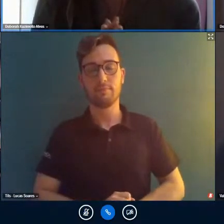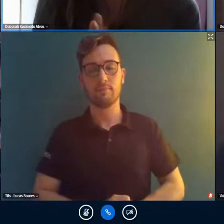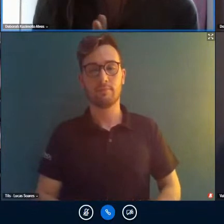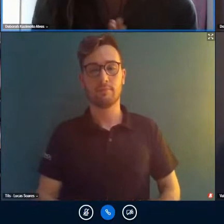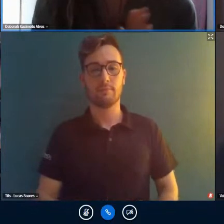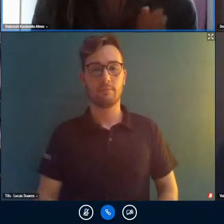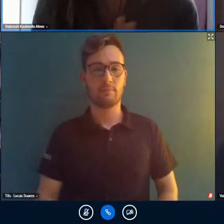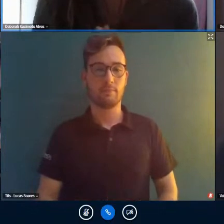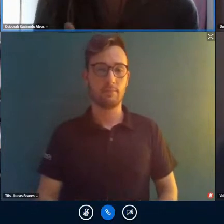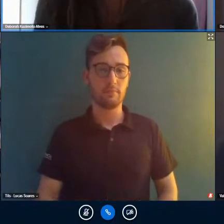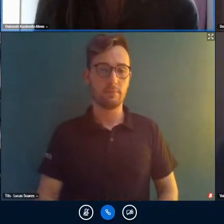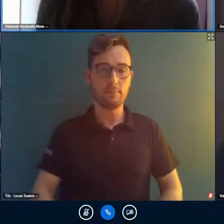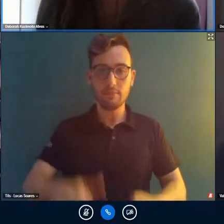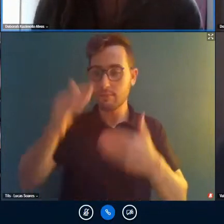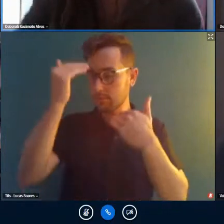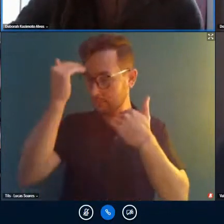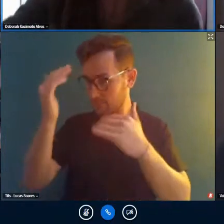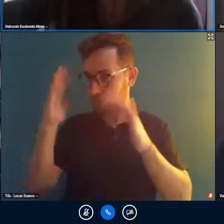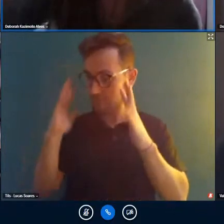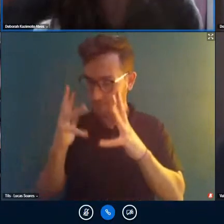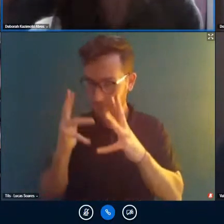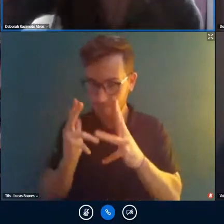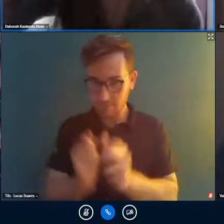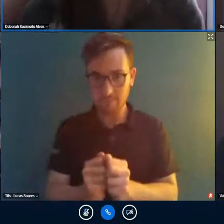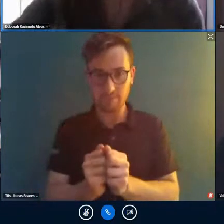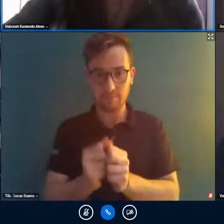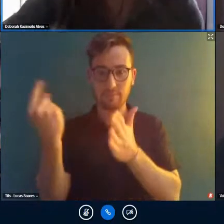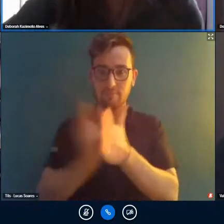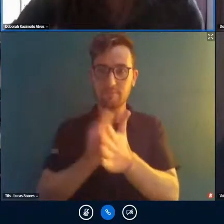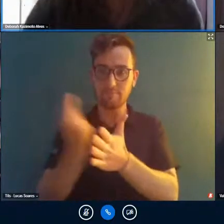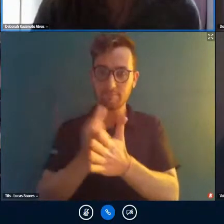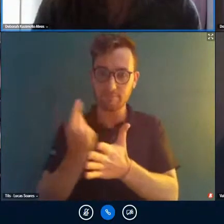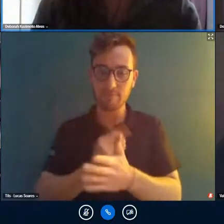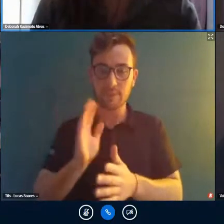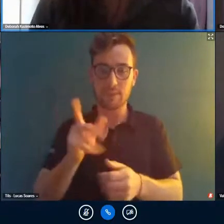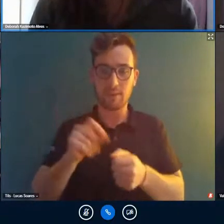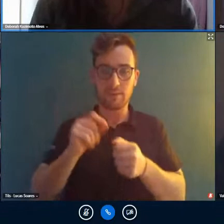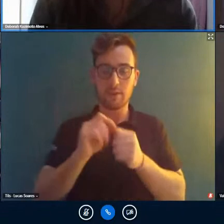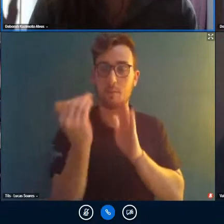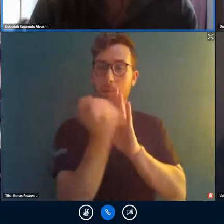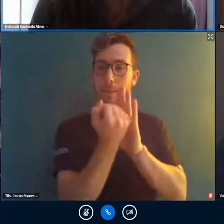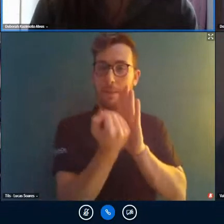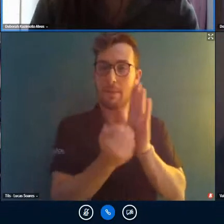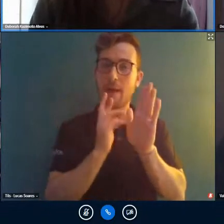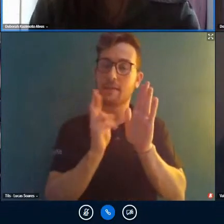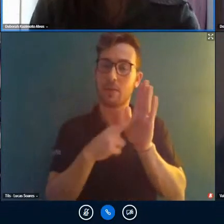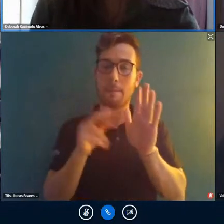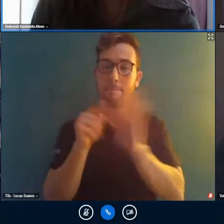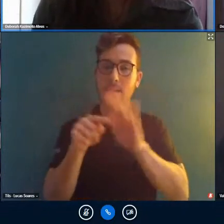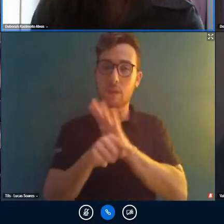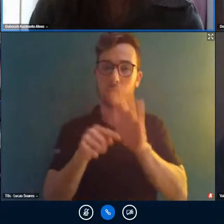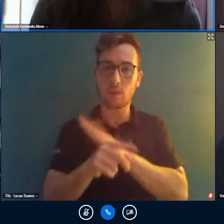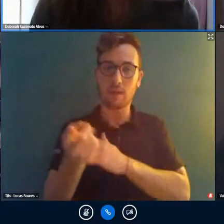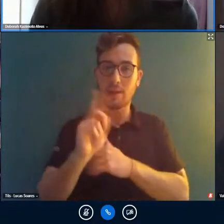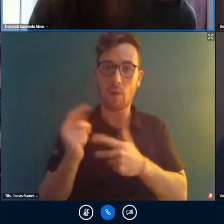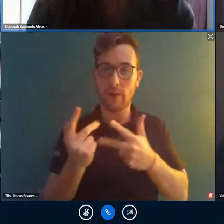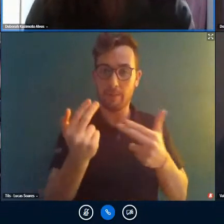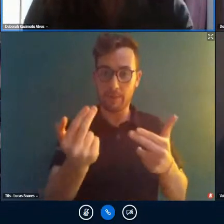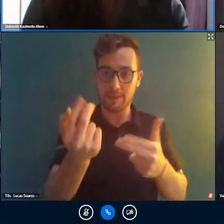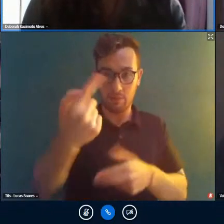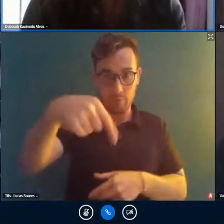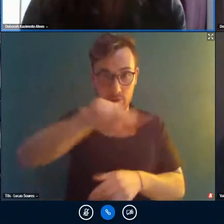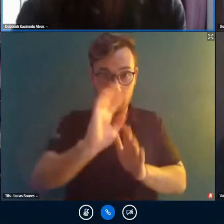Tá bem, obrigada a todos pelas colocações. Eu fiz uma ordem aqui para responder as perguntas, não foi na mesma ordem que vocês